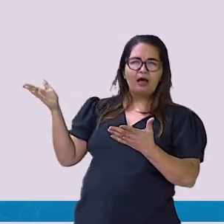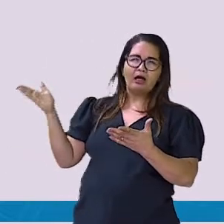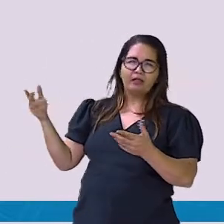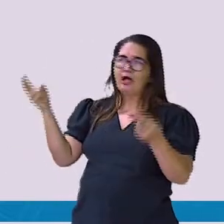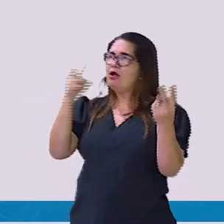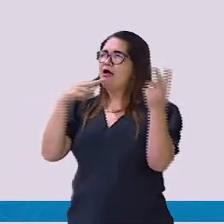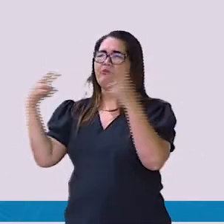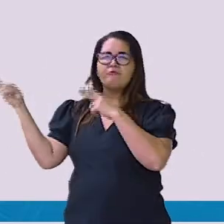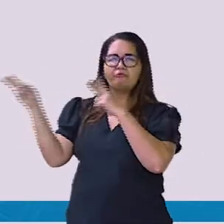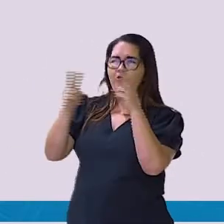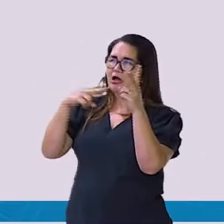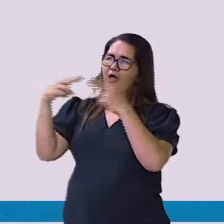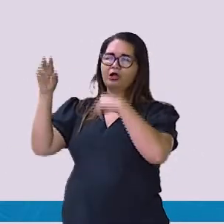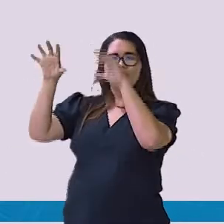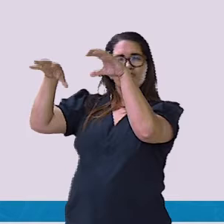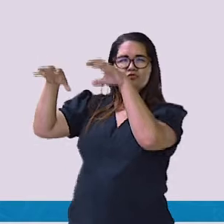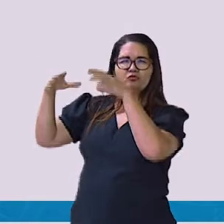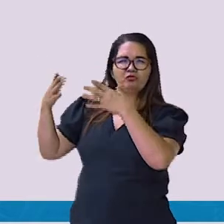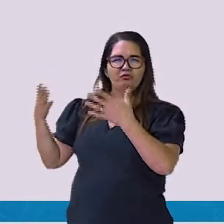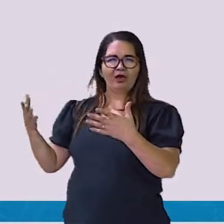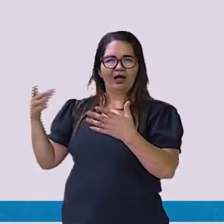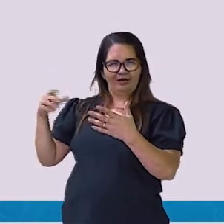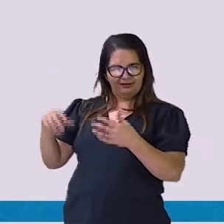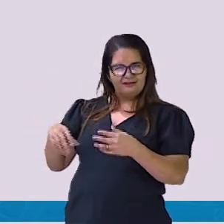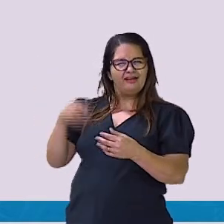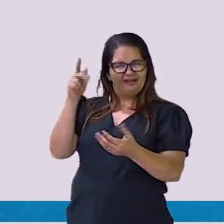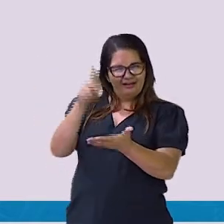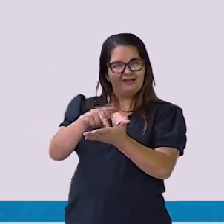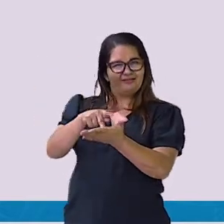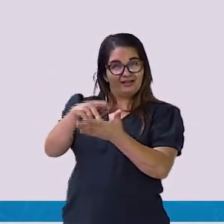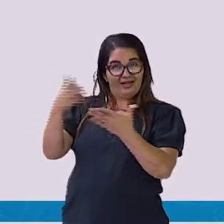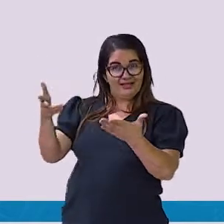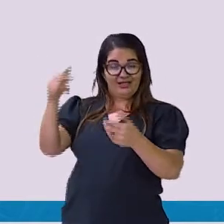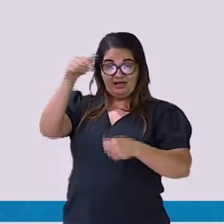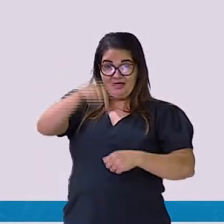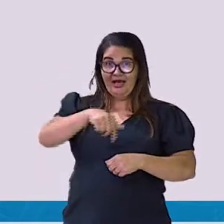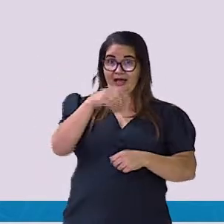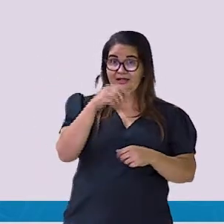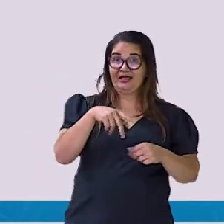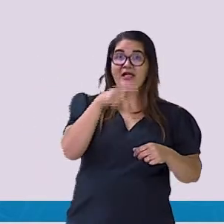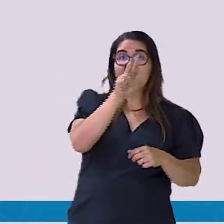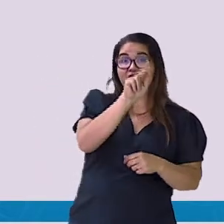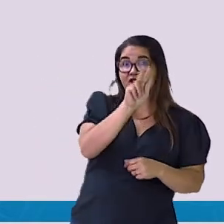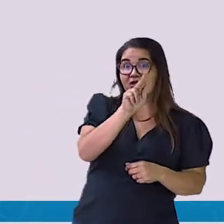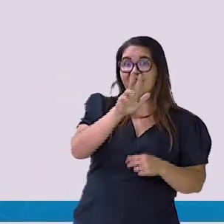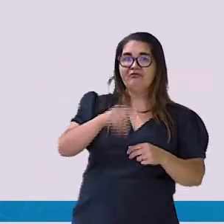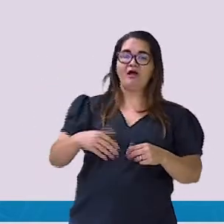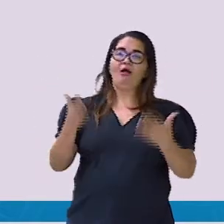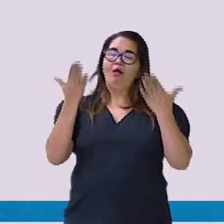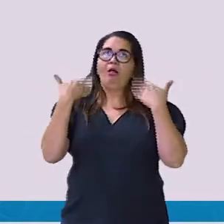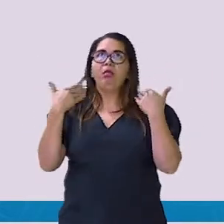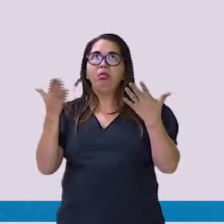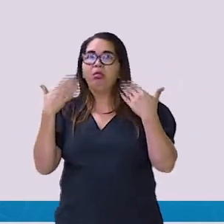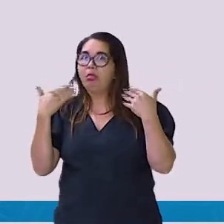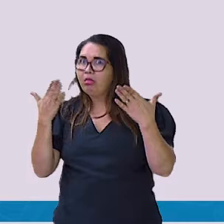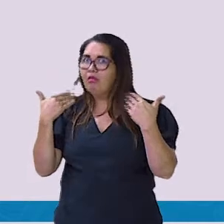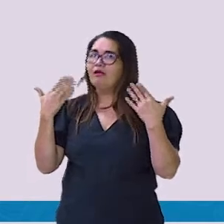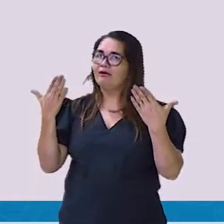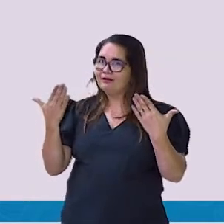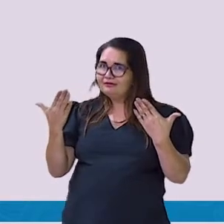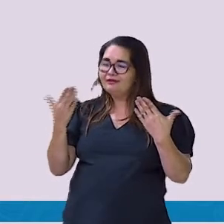mais, tá? Vai ter uma vista maravilhosa também, né, pessoal? Mas vamos lá.